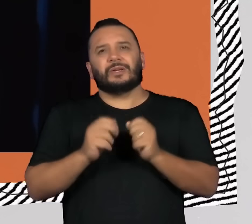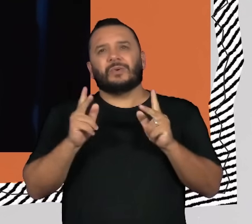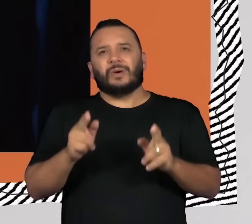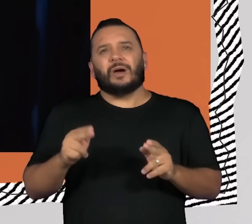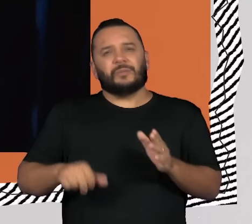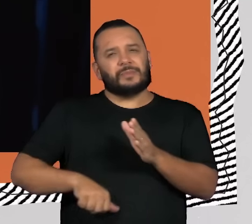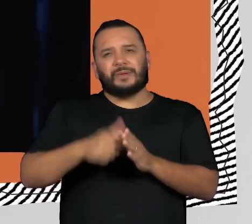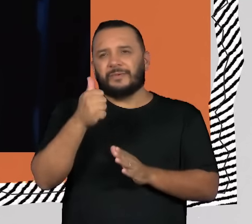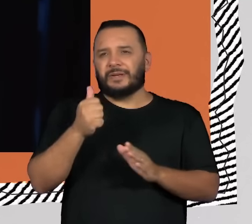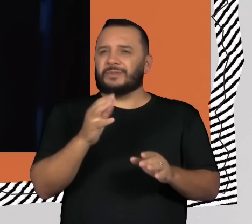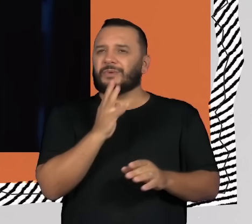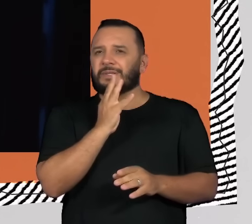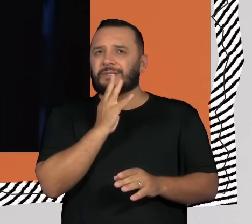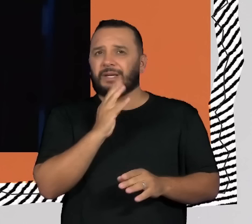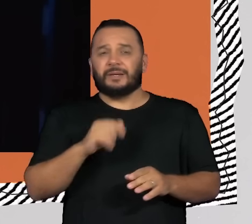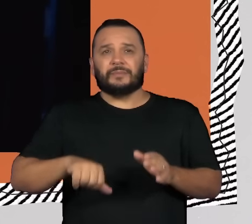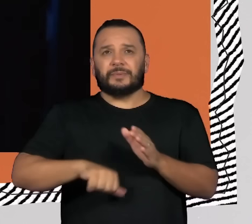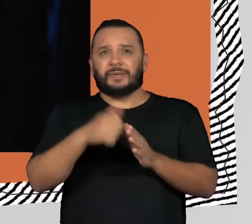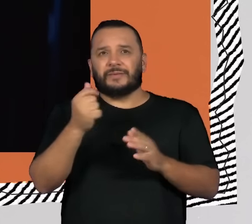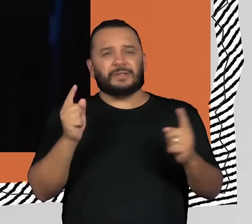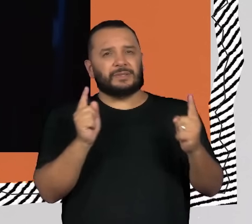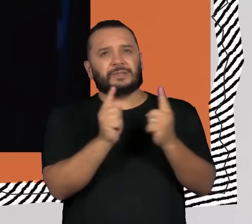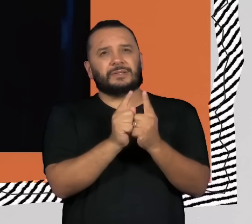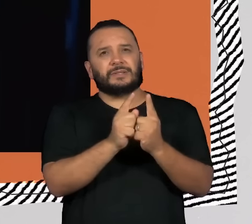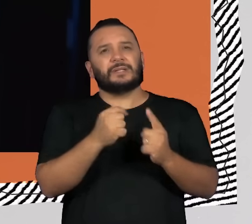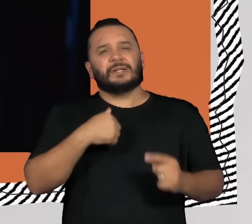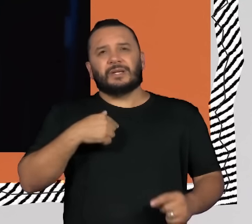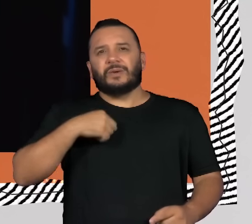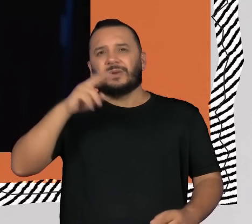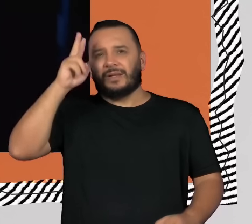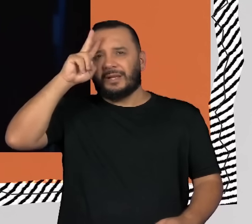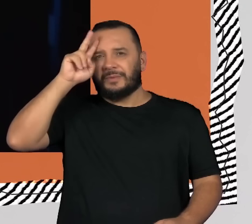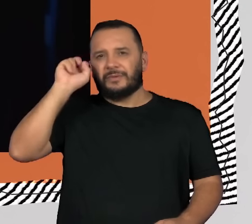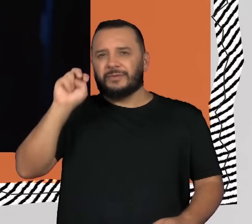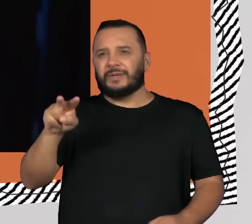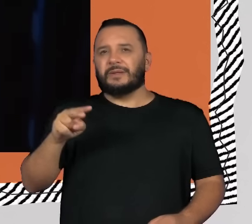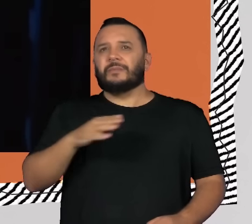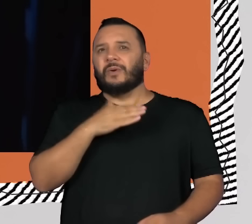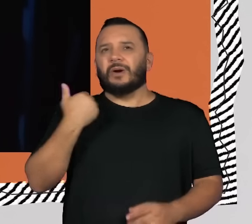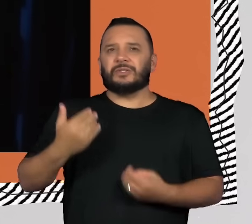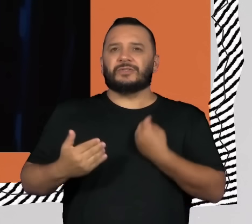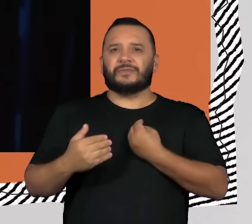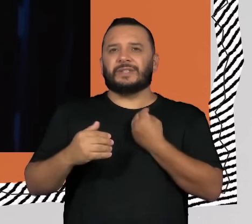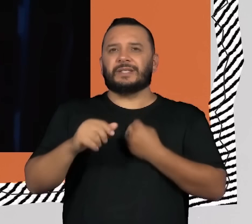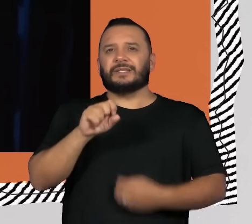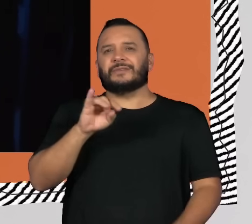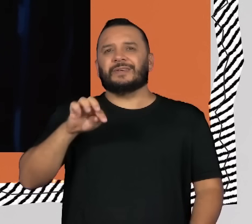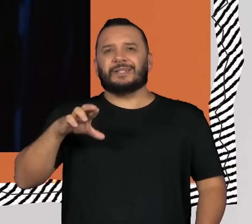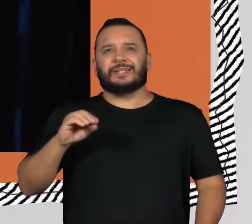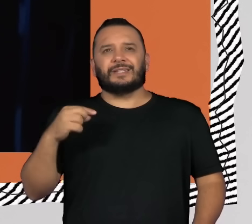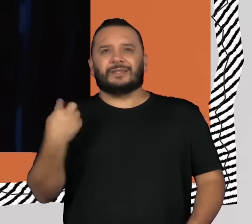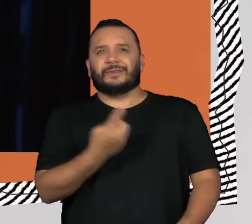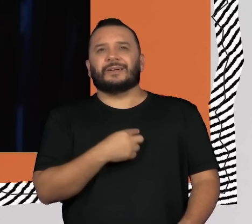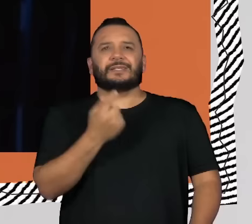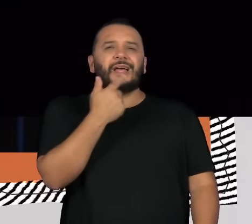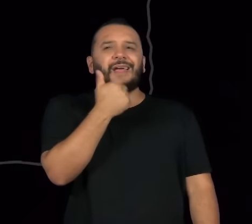nosso primeiro encontro. Você me levou pra via Morte e Vida Severina. E como nós rimos.